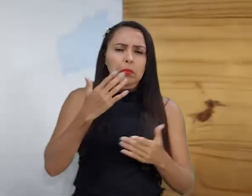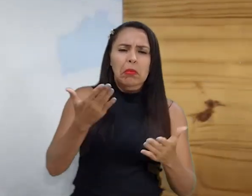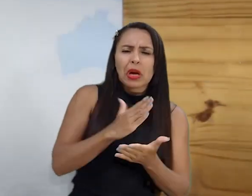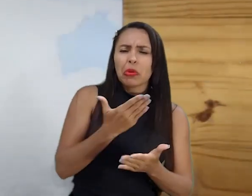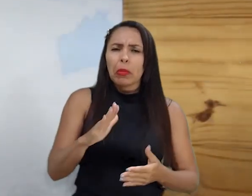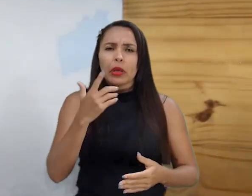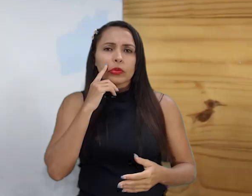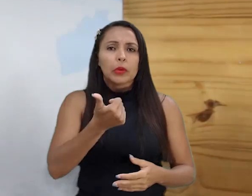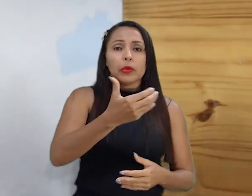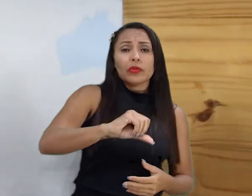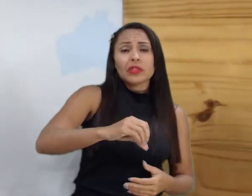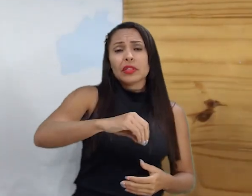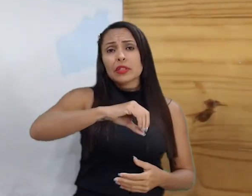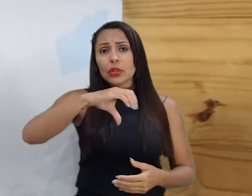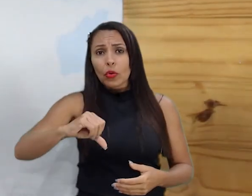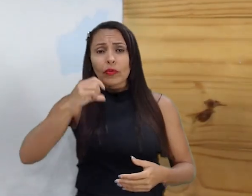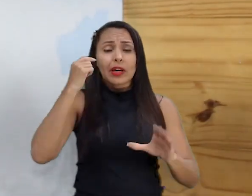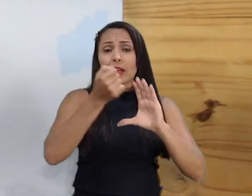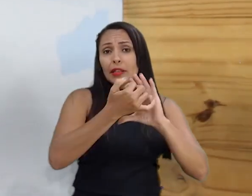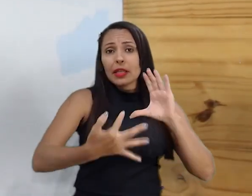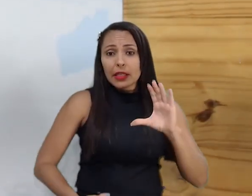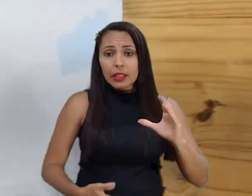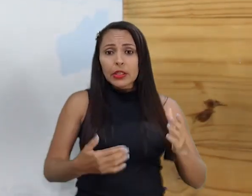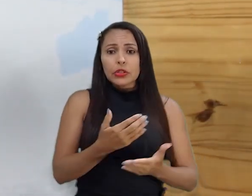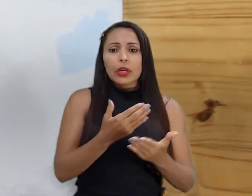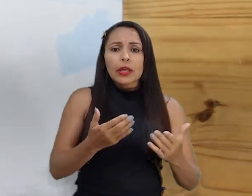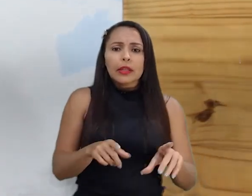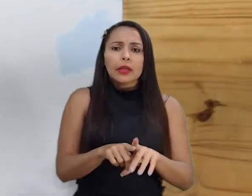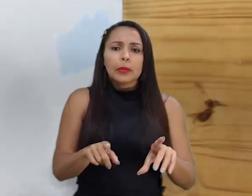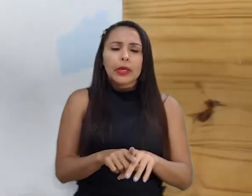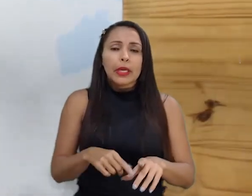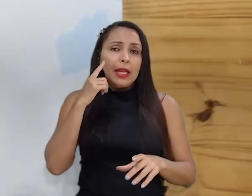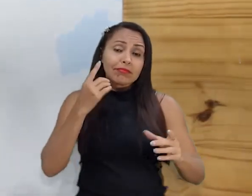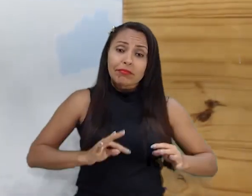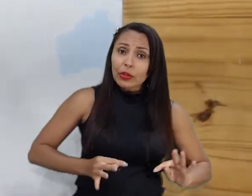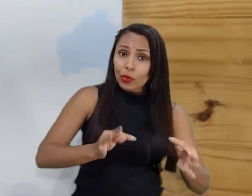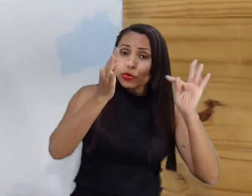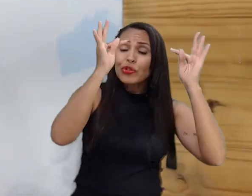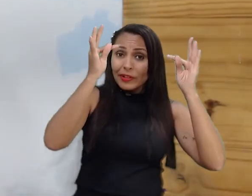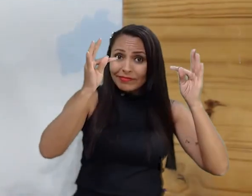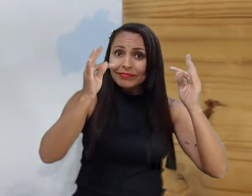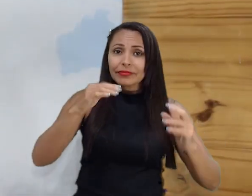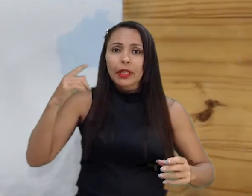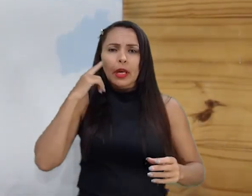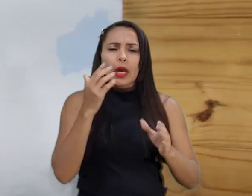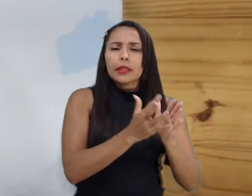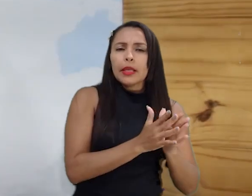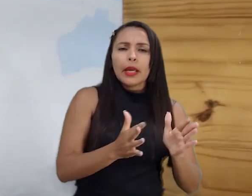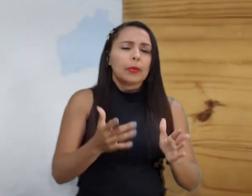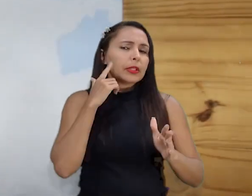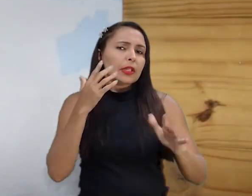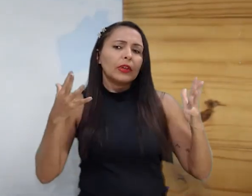de 1909 e a grande característica do futurismo era a tecnologia. Na época estava tudo